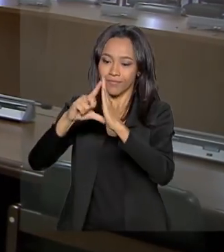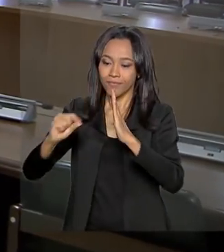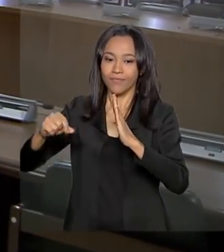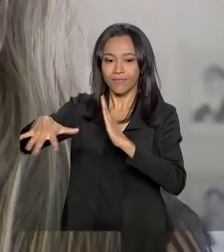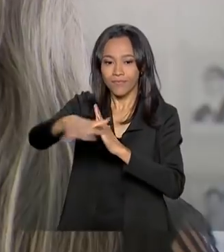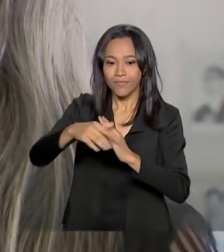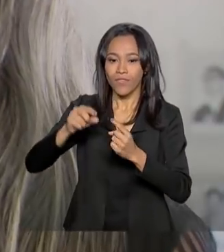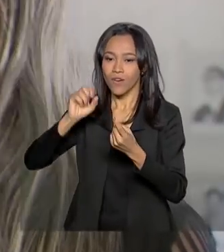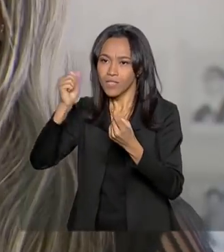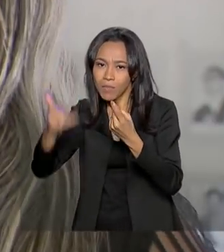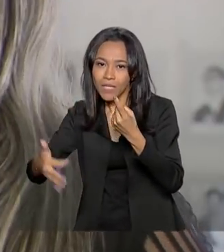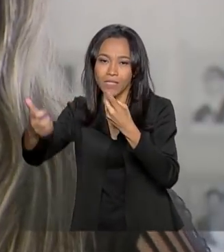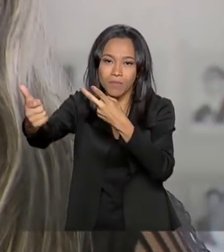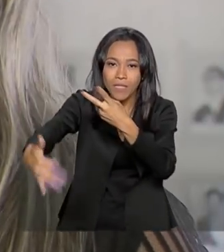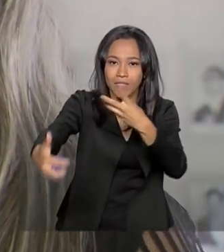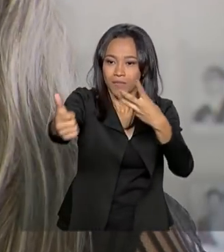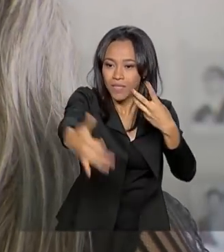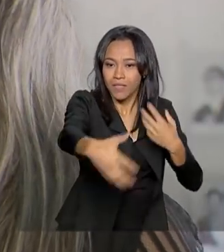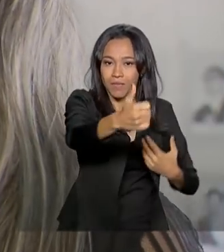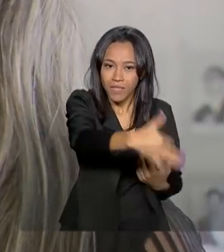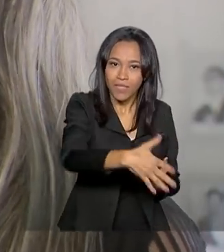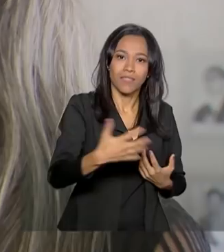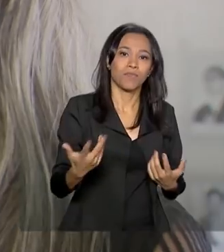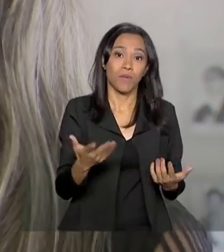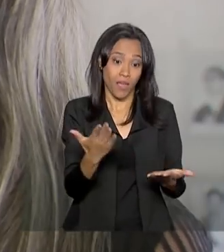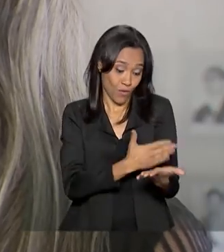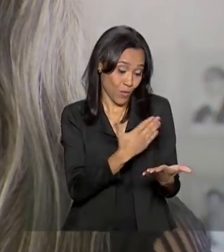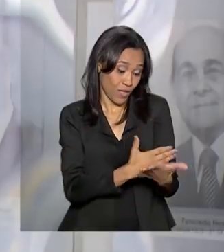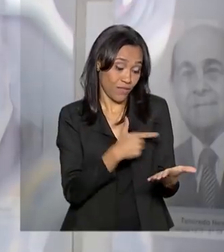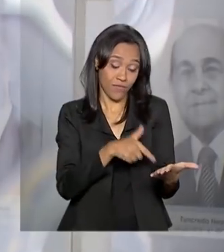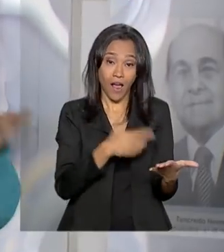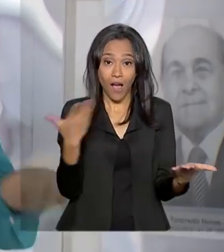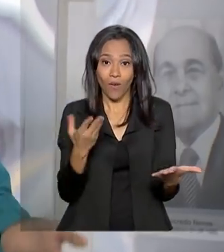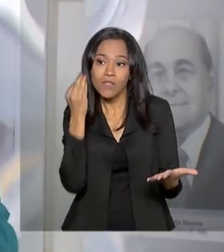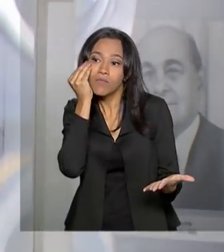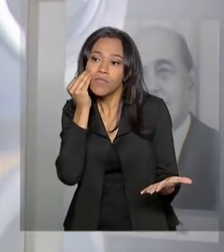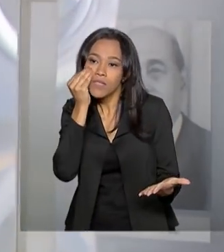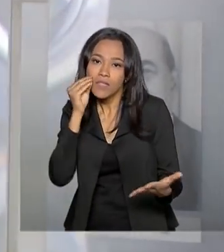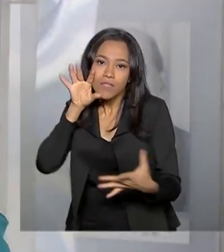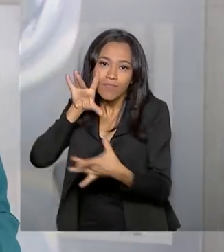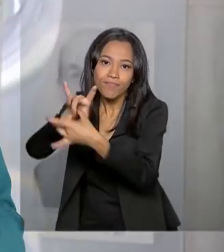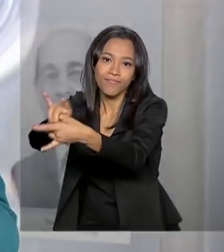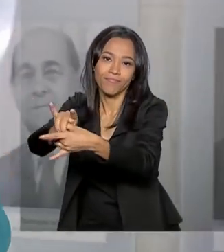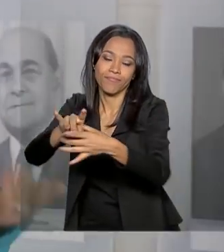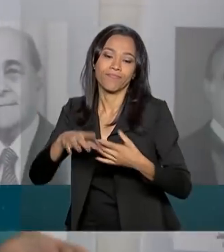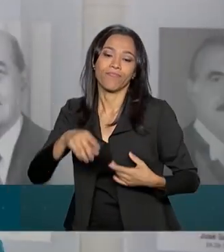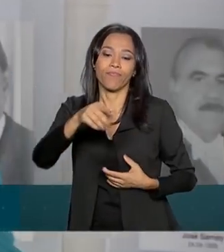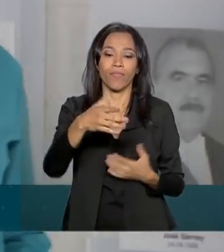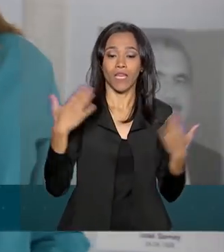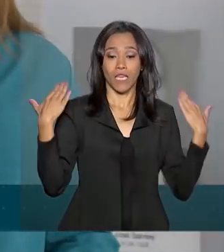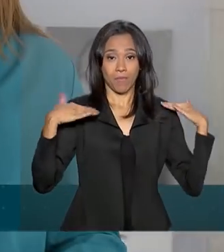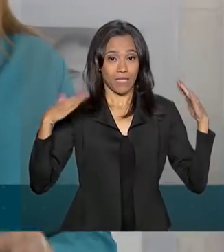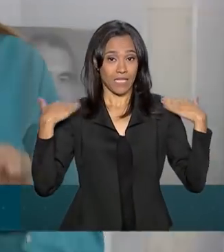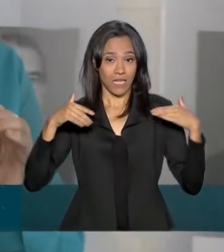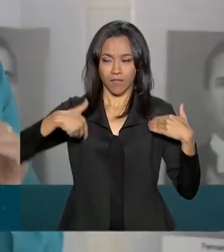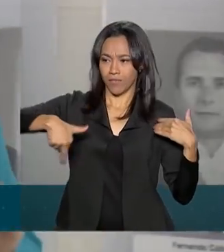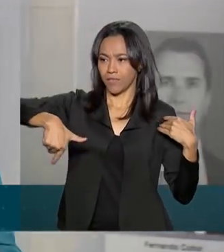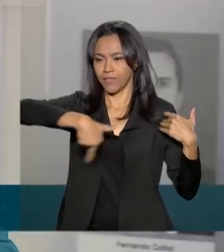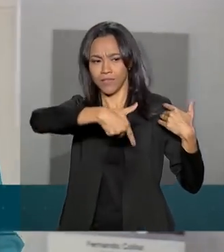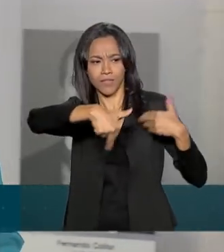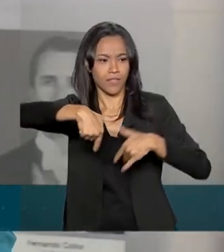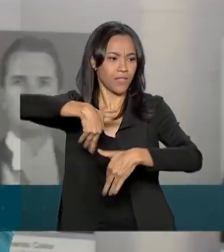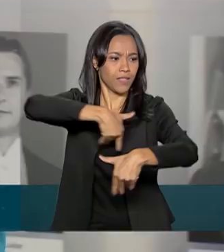visita guiada. Sai tudo aquilo do livro e eles venciam aqui na prática. E o passeio por dentro do Palácio do Planalto